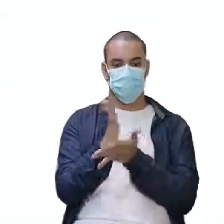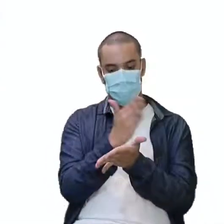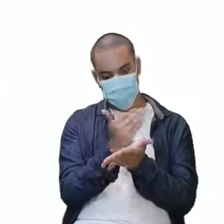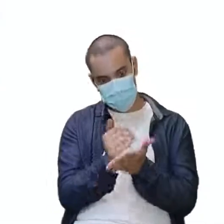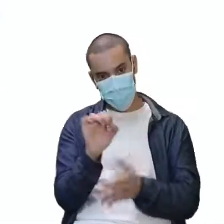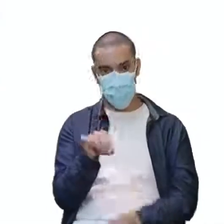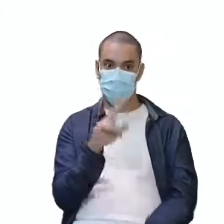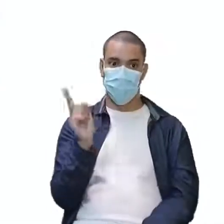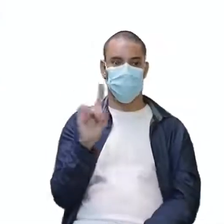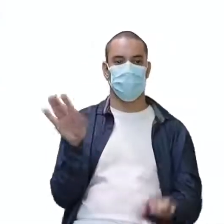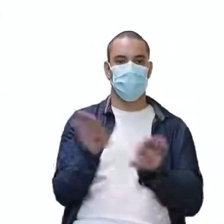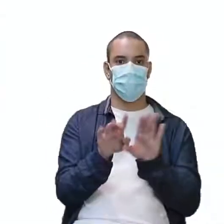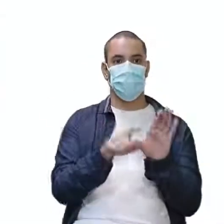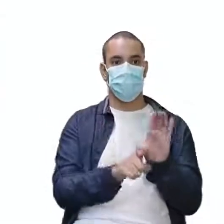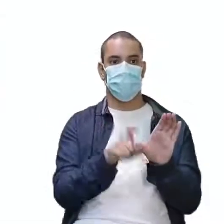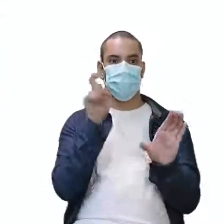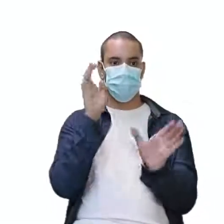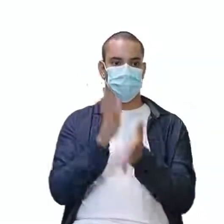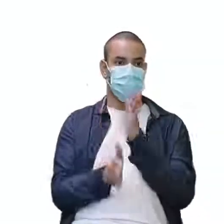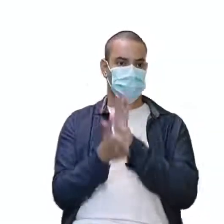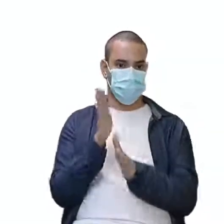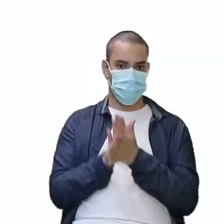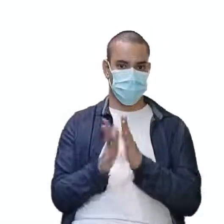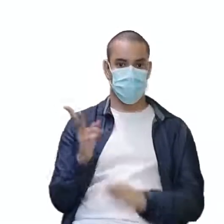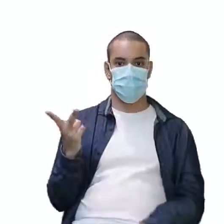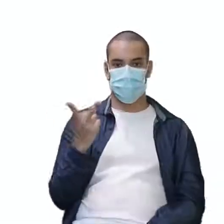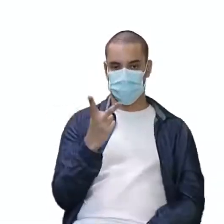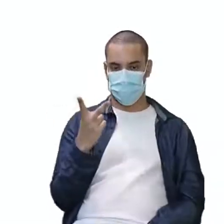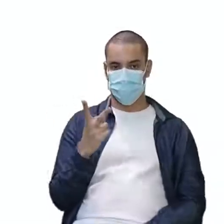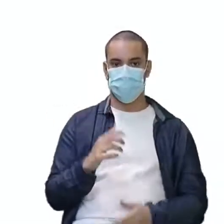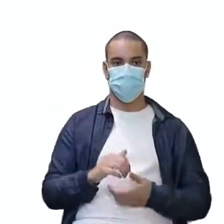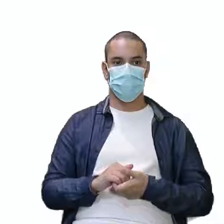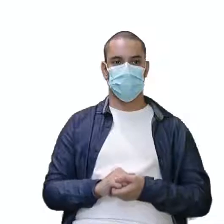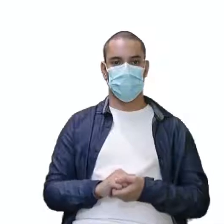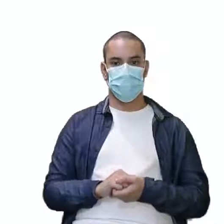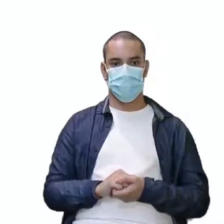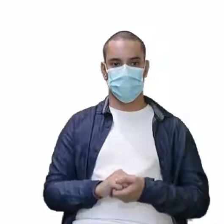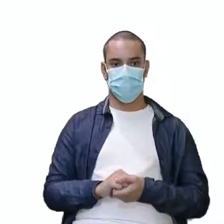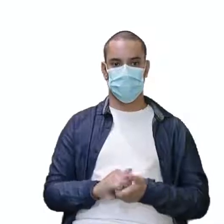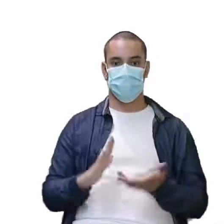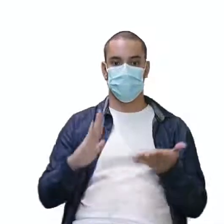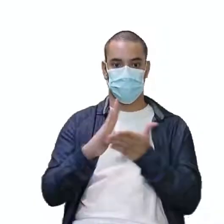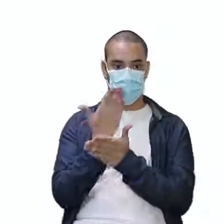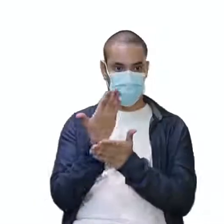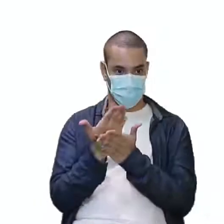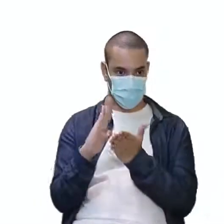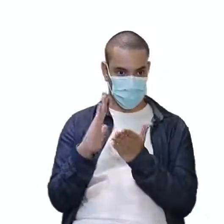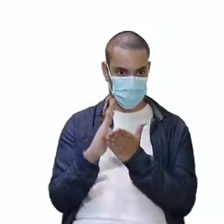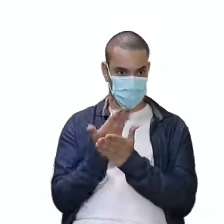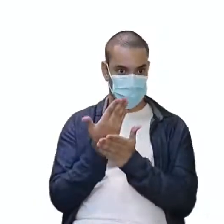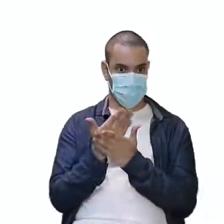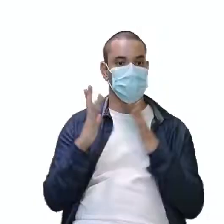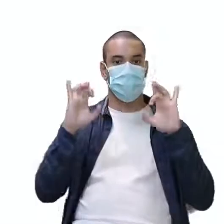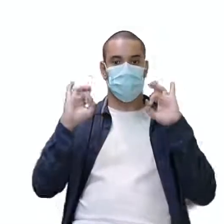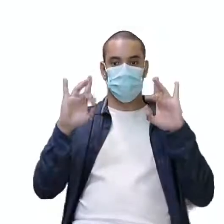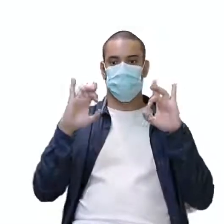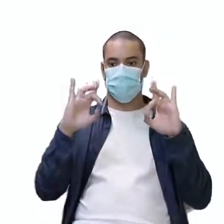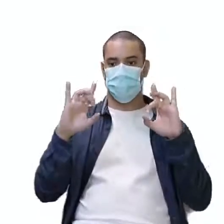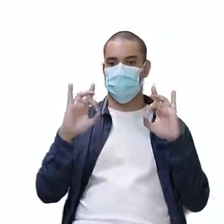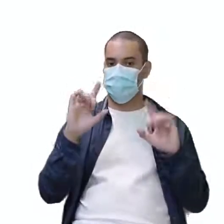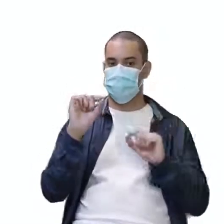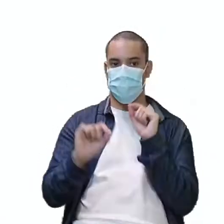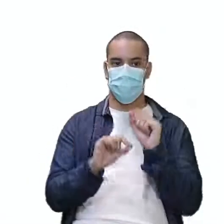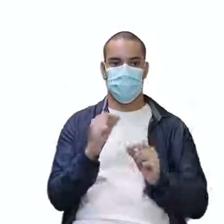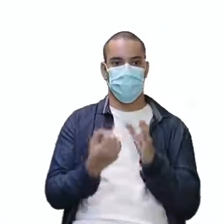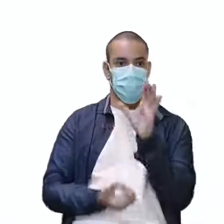e a interdependência deles, tá bom? Olha lá. Há alguns indivíduos especializados